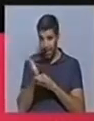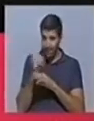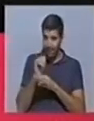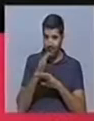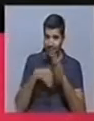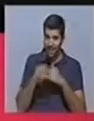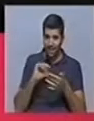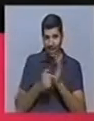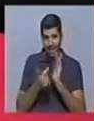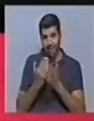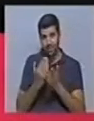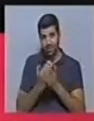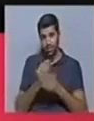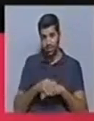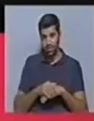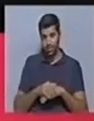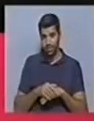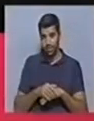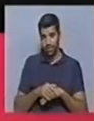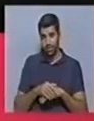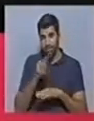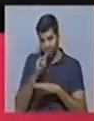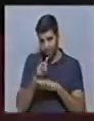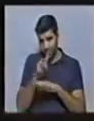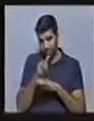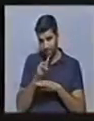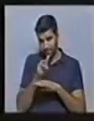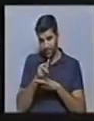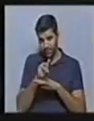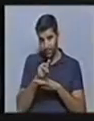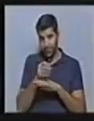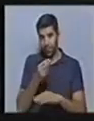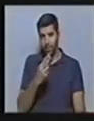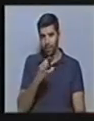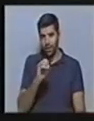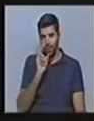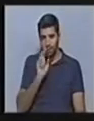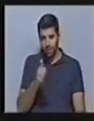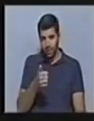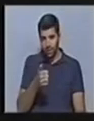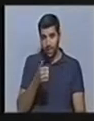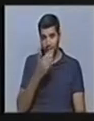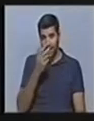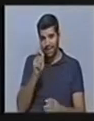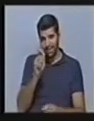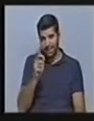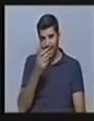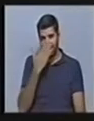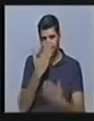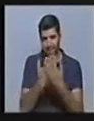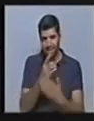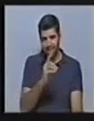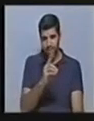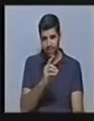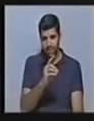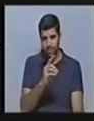um rastreio à escola. Ah, mas o Paulo Alexandre tem o nosso Câmara das pernas. O Paulo Alexandre vê-me que bem. As letras à frente, o número 6.